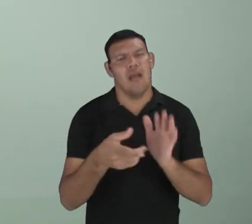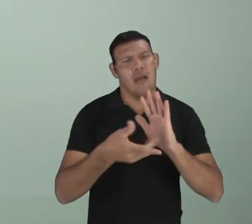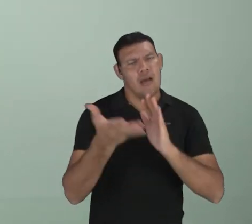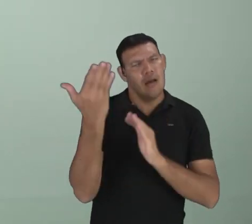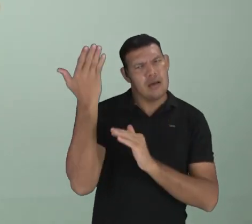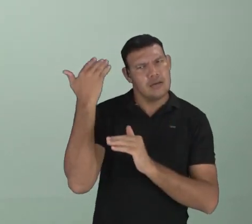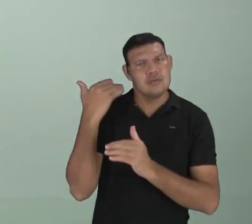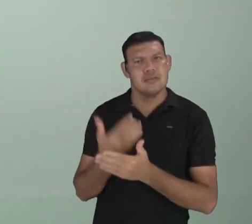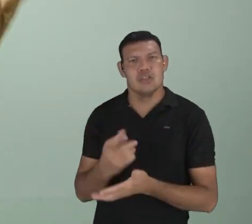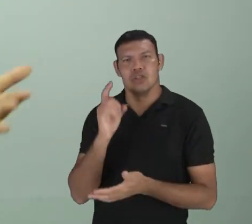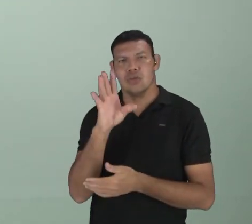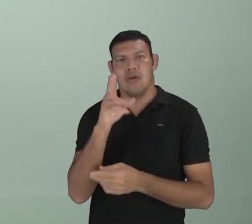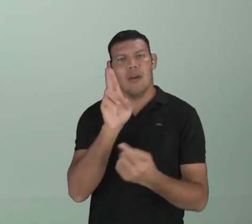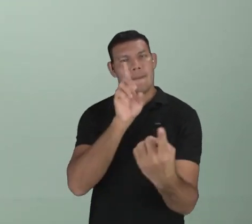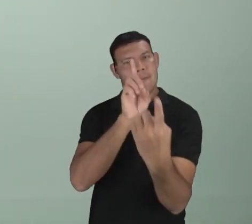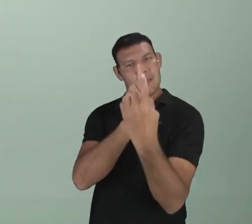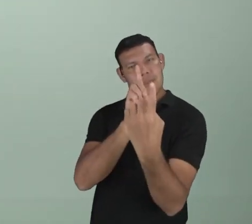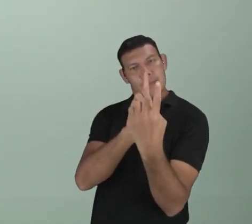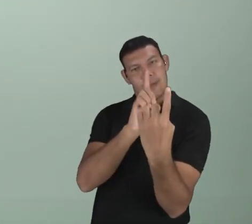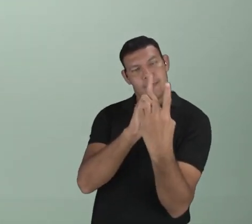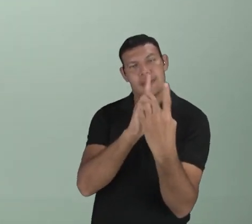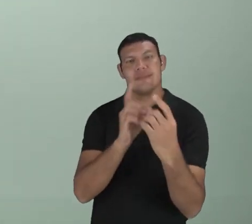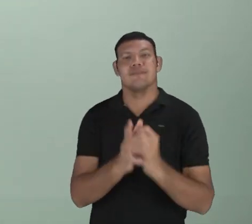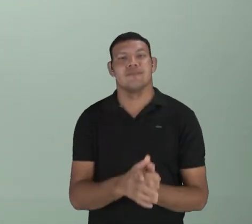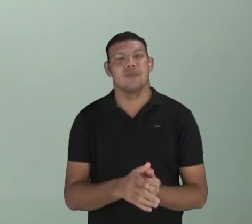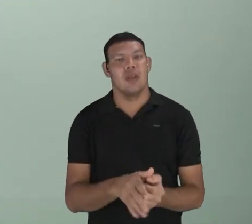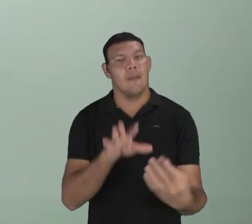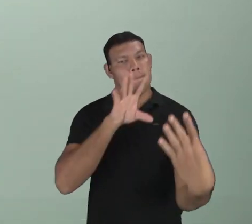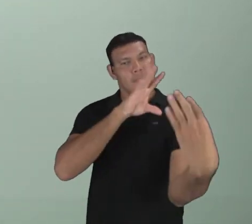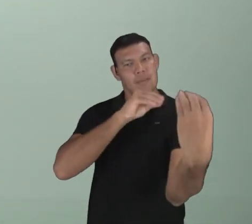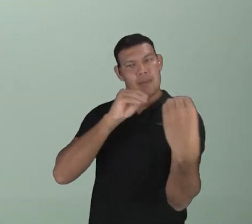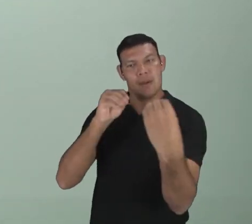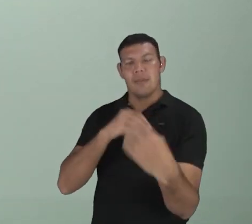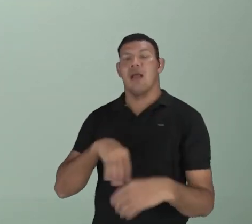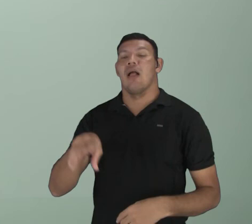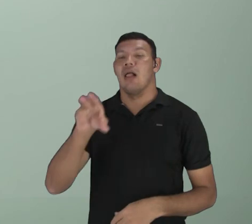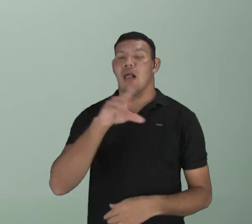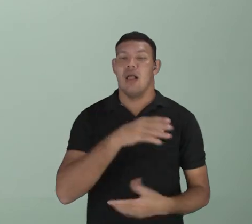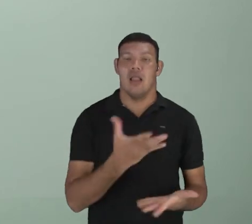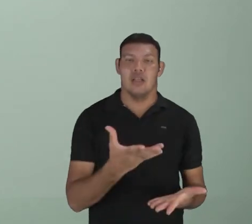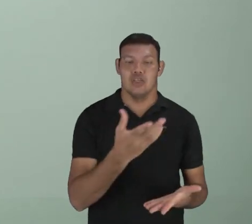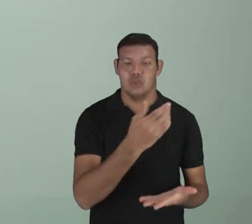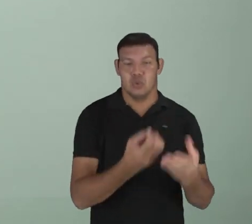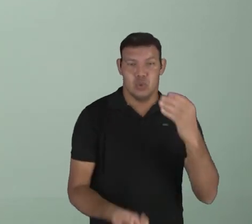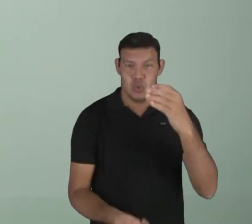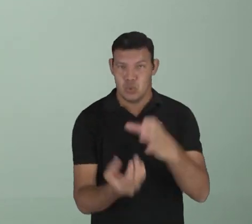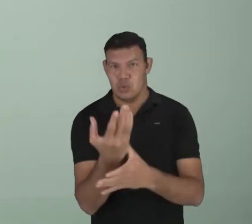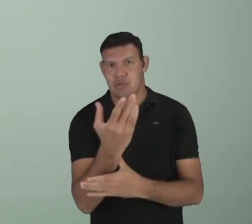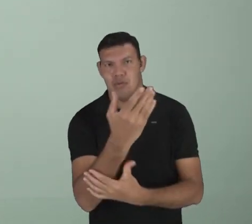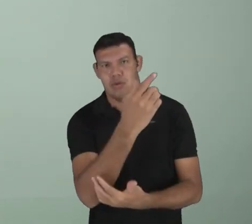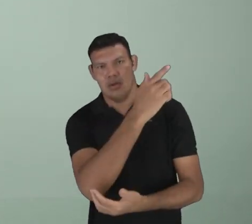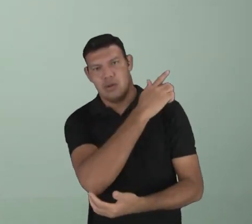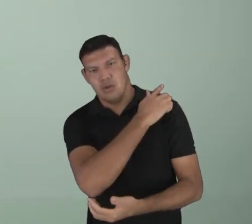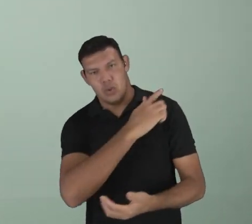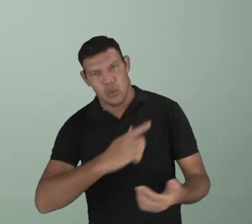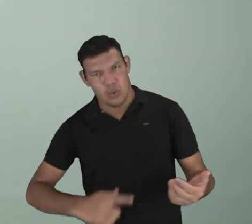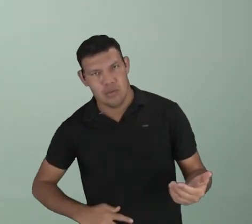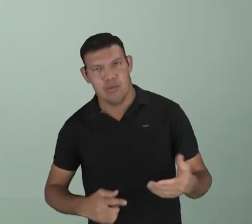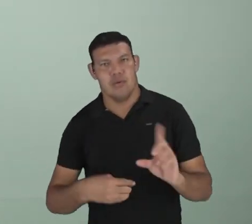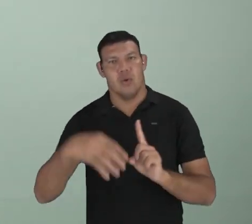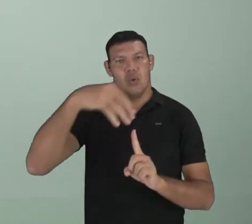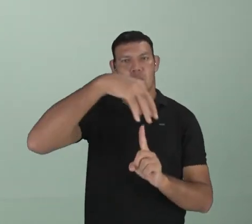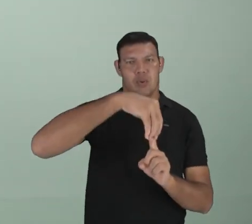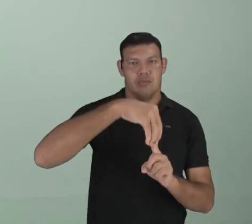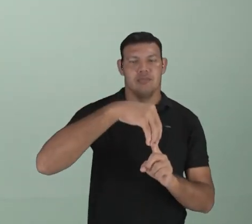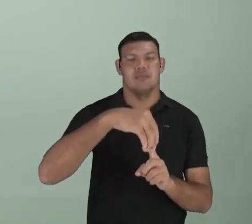antes nós tínhamos só oralidade, né, para se contar como surgiu aí, então, o governo, né, o rei, para se fazer